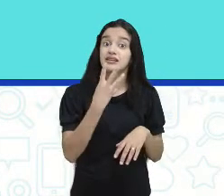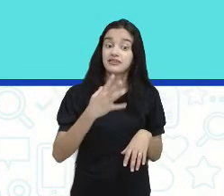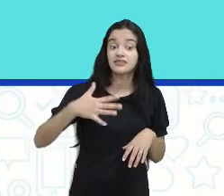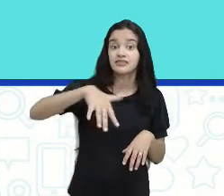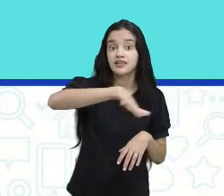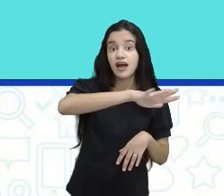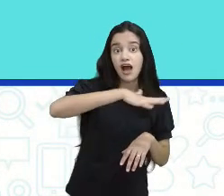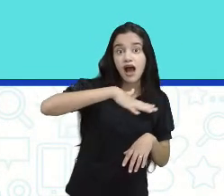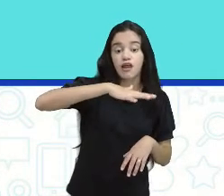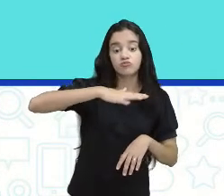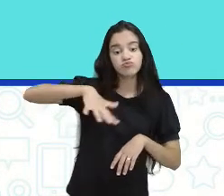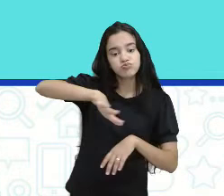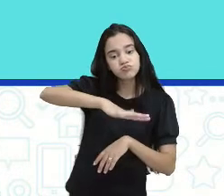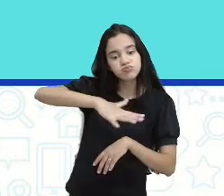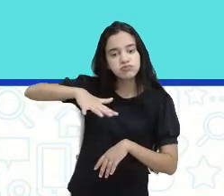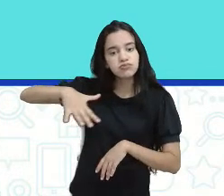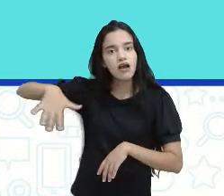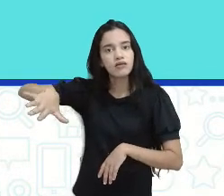em cada